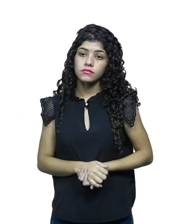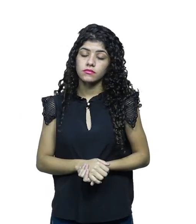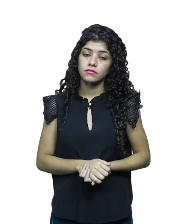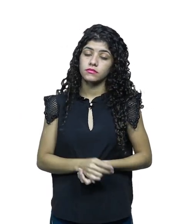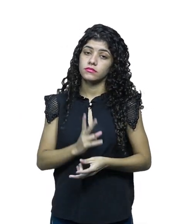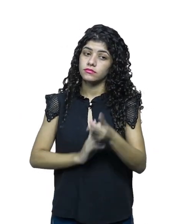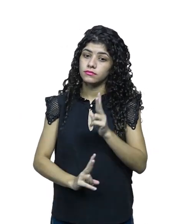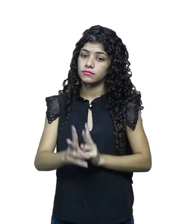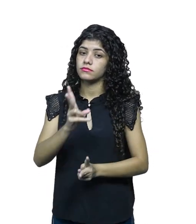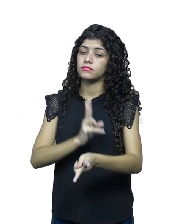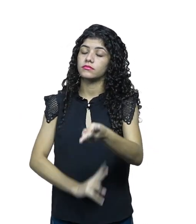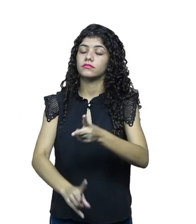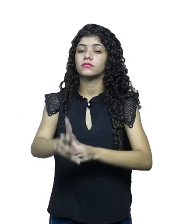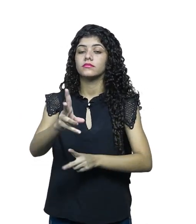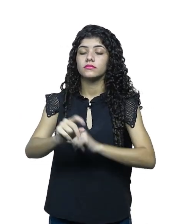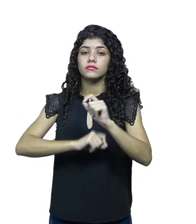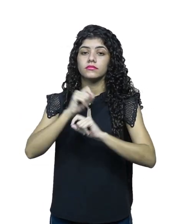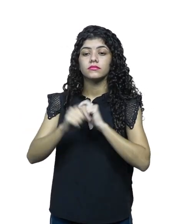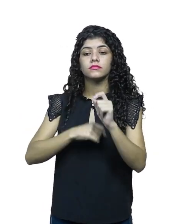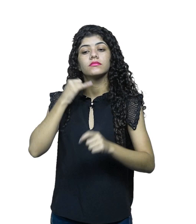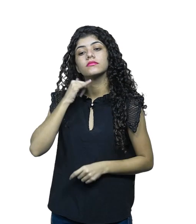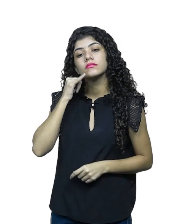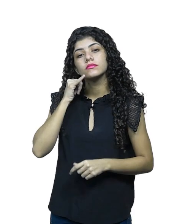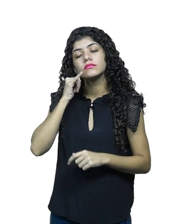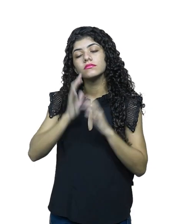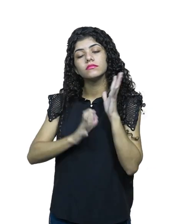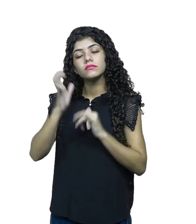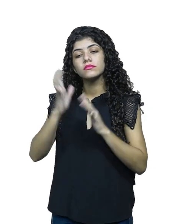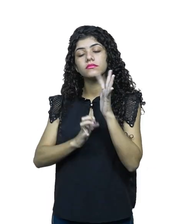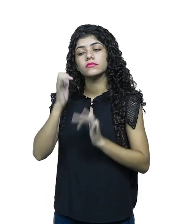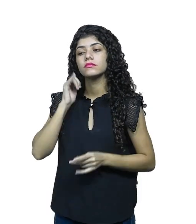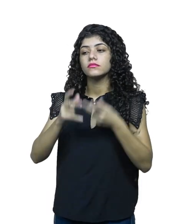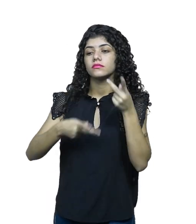E aí, Paula, continuamente, de forma contínua, ela